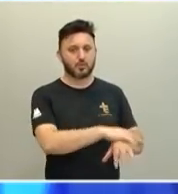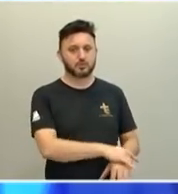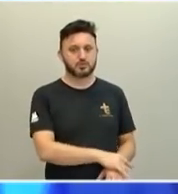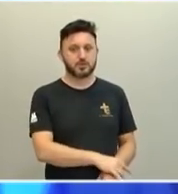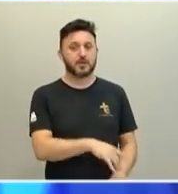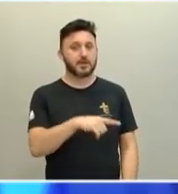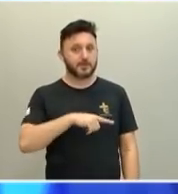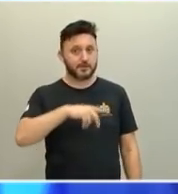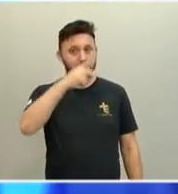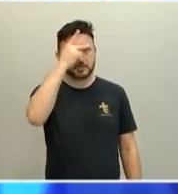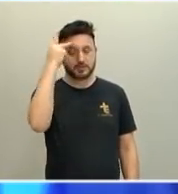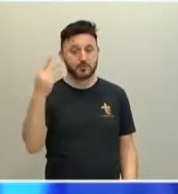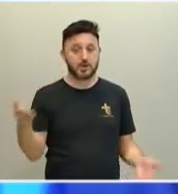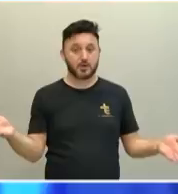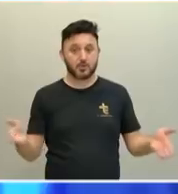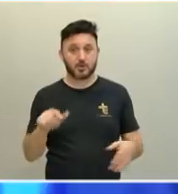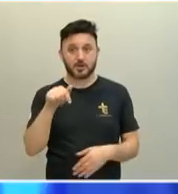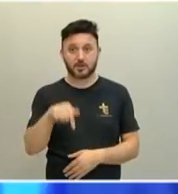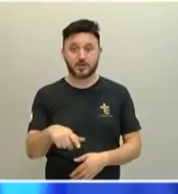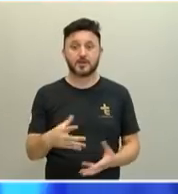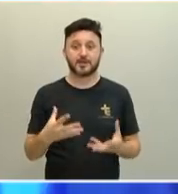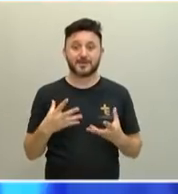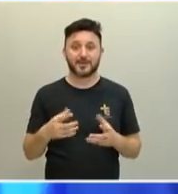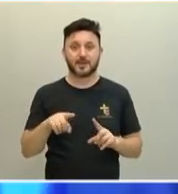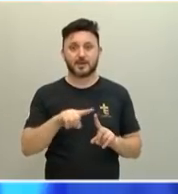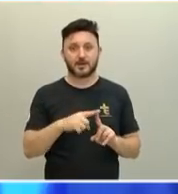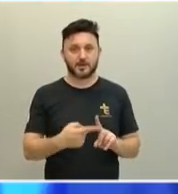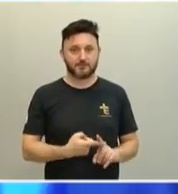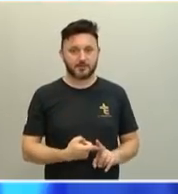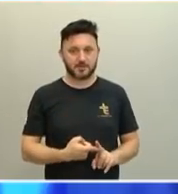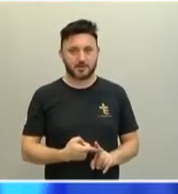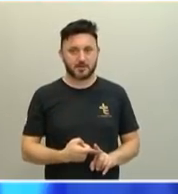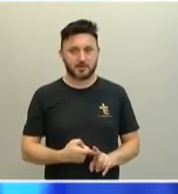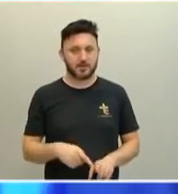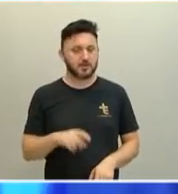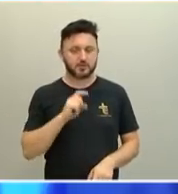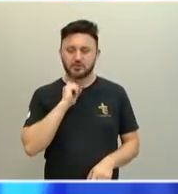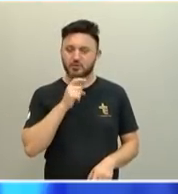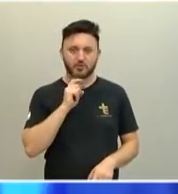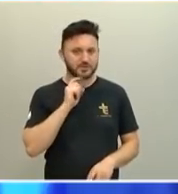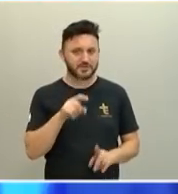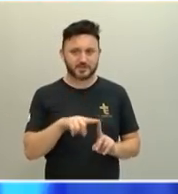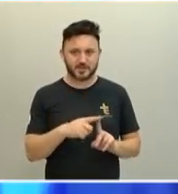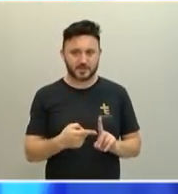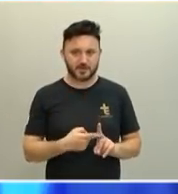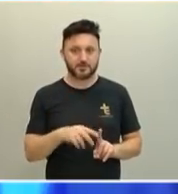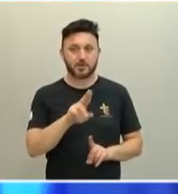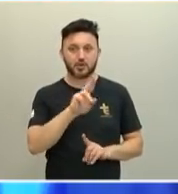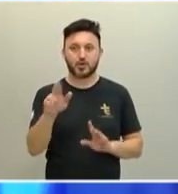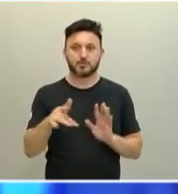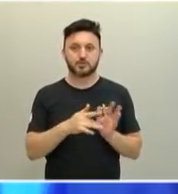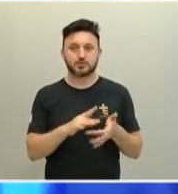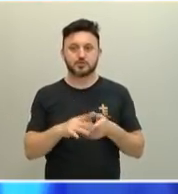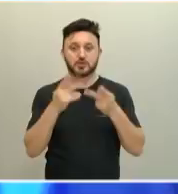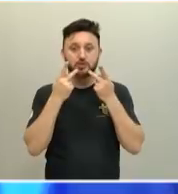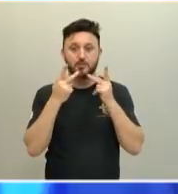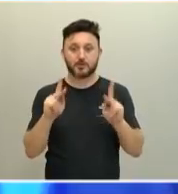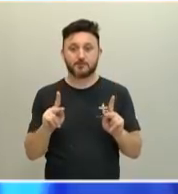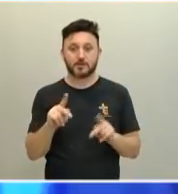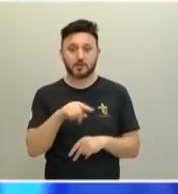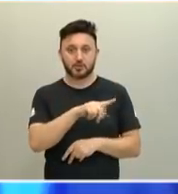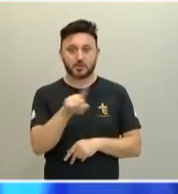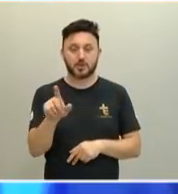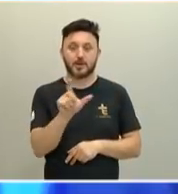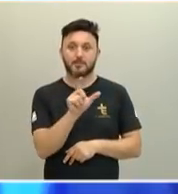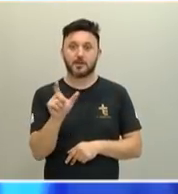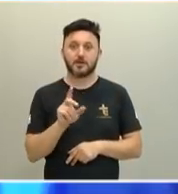que precisa e quer engravidar. E você não está conseguindo. Em nome de Jesus, eu estou proferindo uma palavra